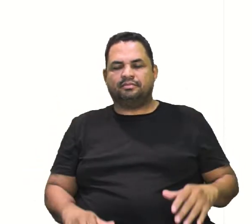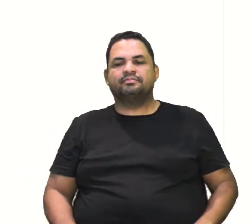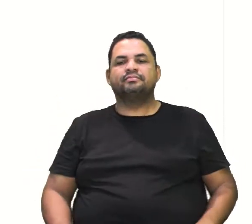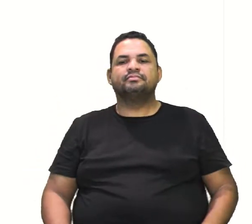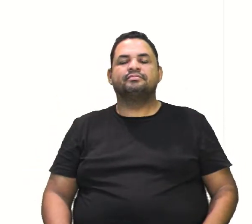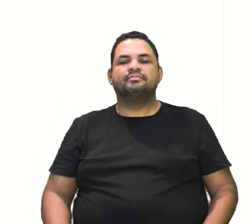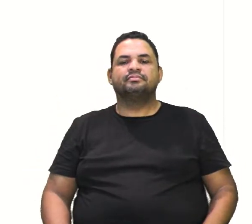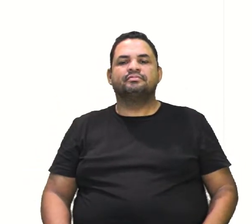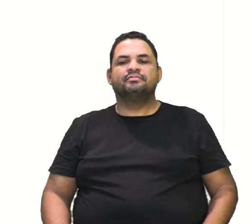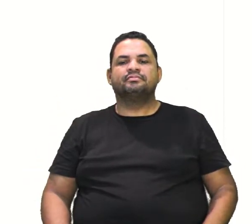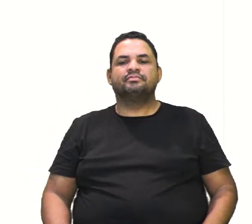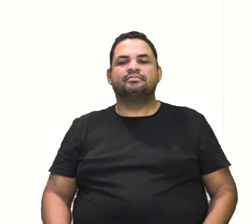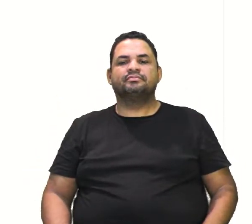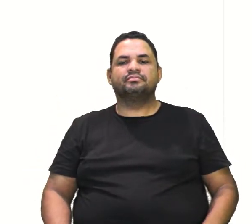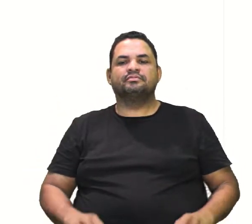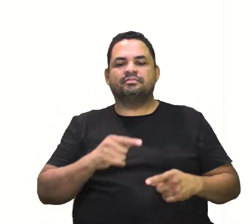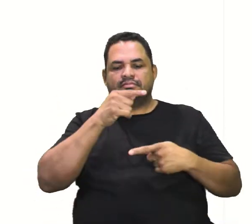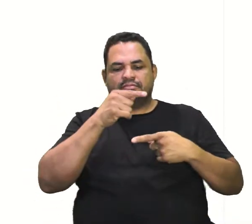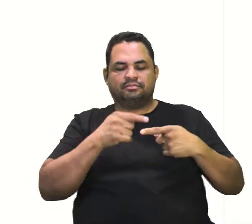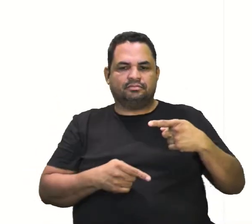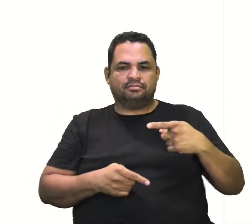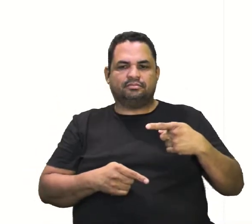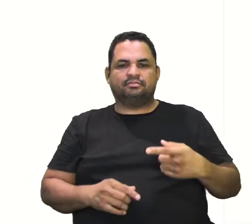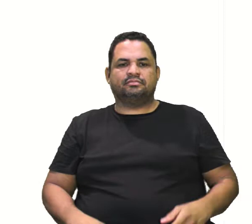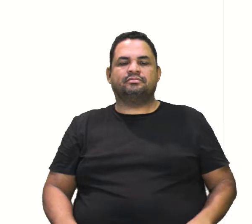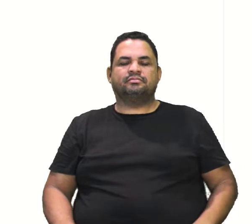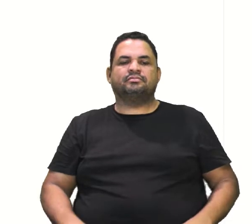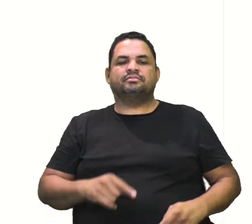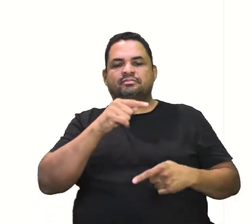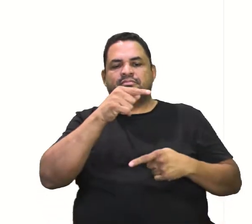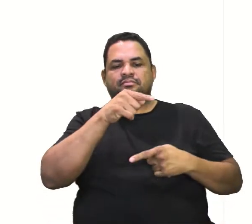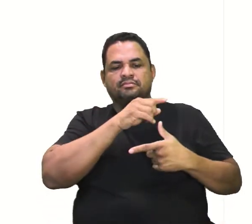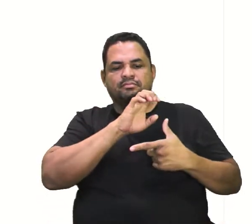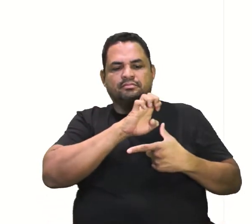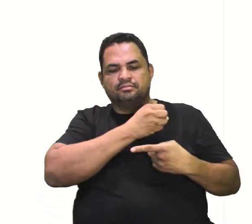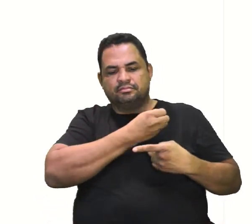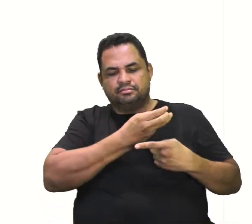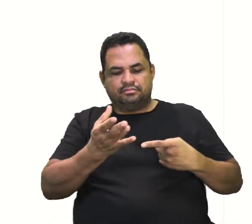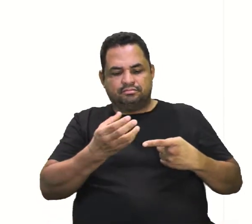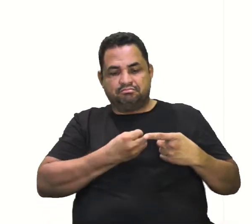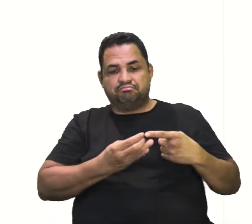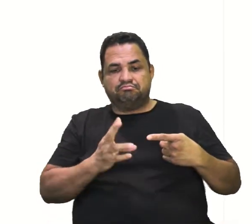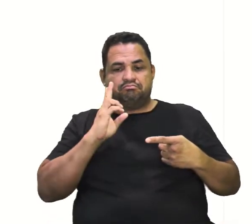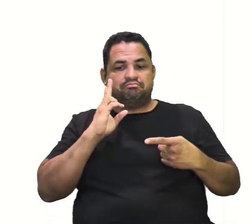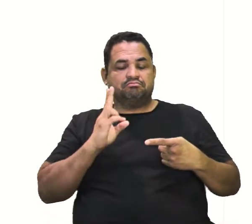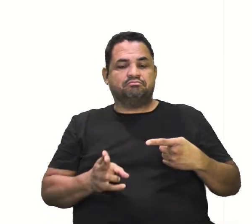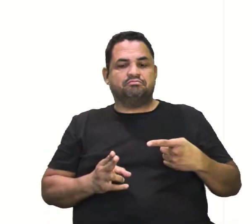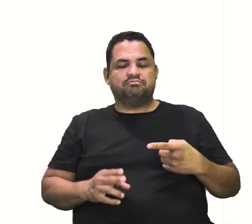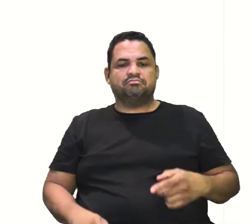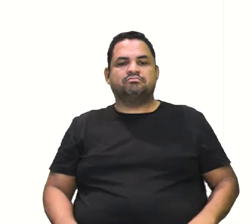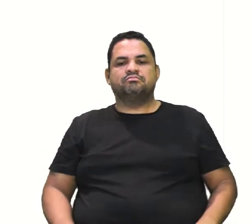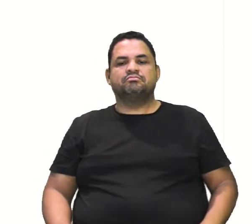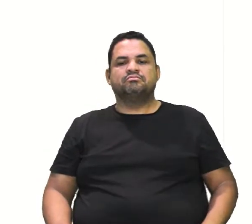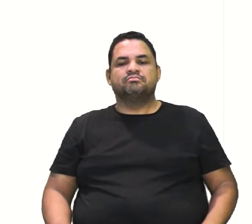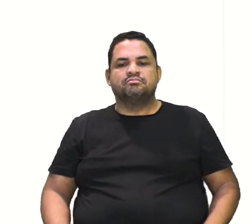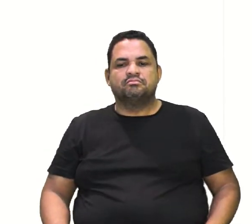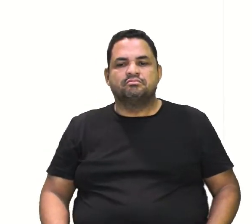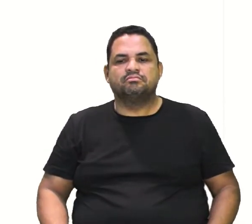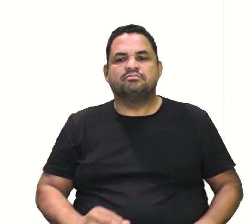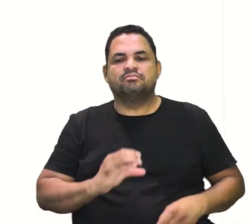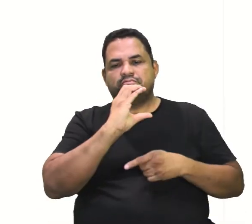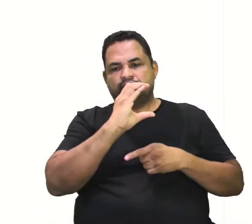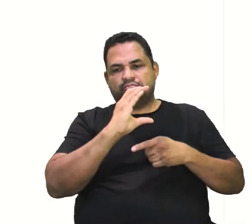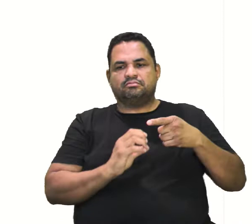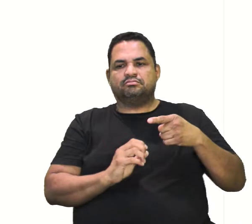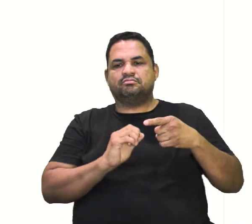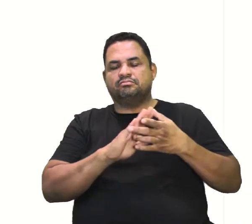Nós vimos atrás, né? A divisão entre elas. Né? A razão é o mesmo que fração, que é o mesmo que divisão. Então, na hora que eu divido o meu C,